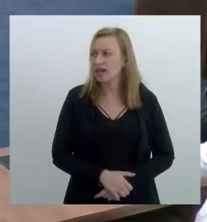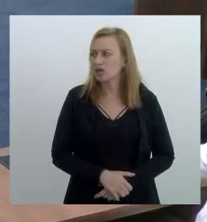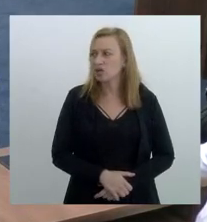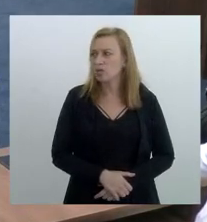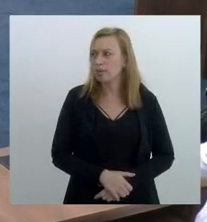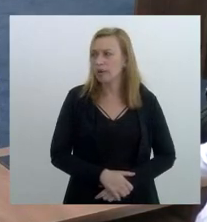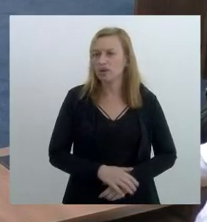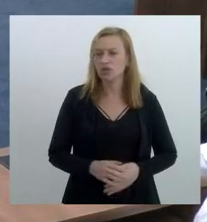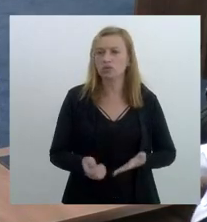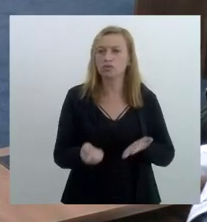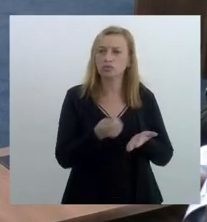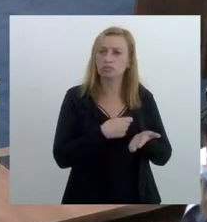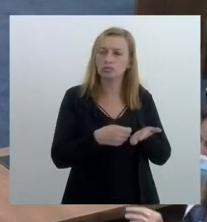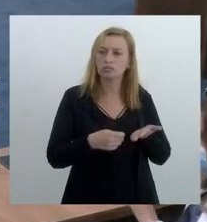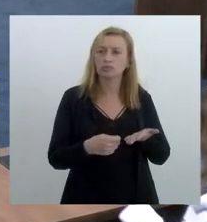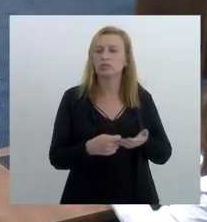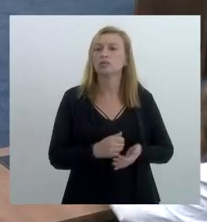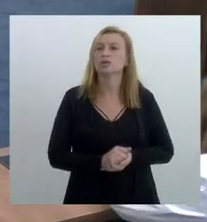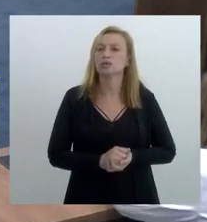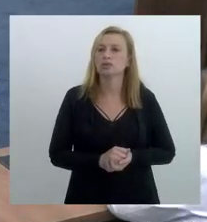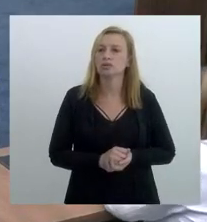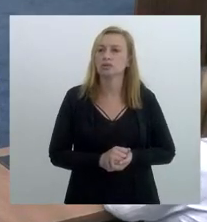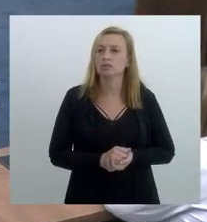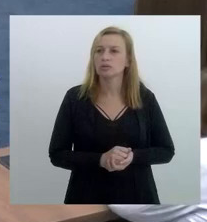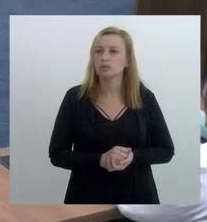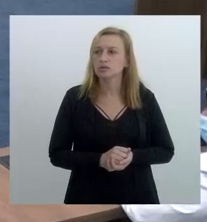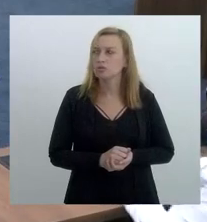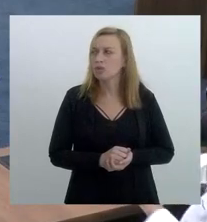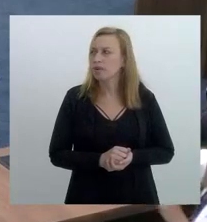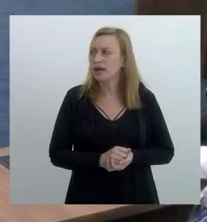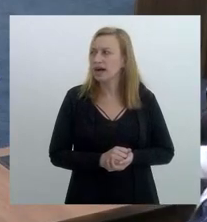Desculpe, 6. E mais outros